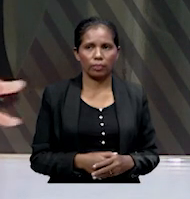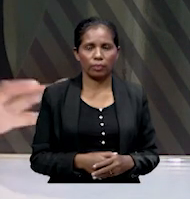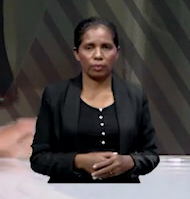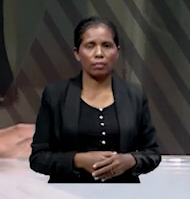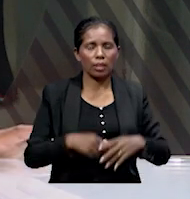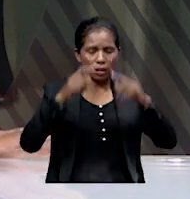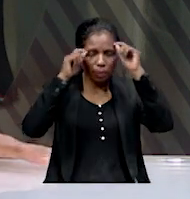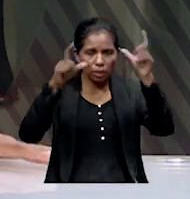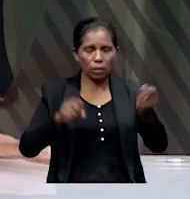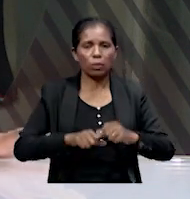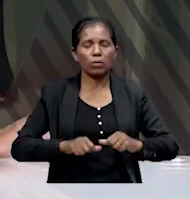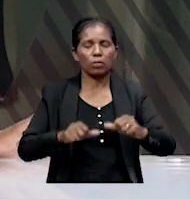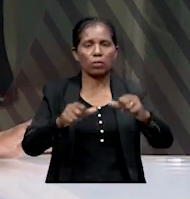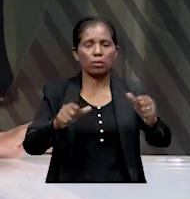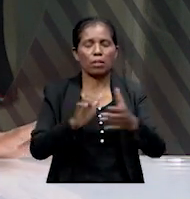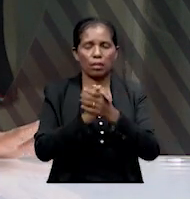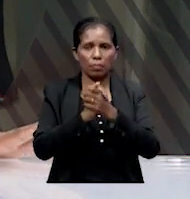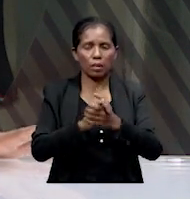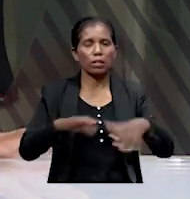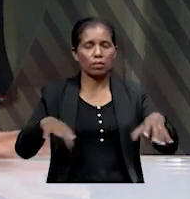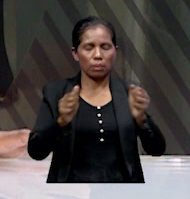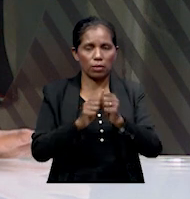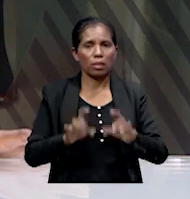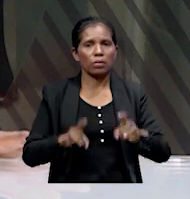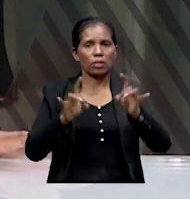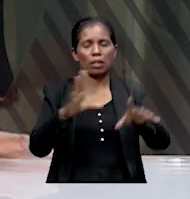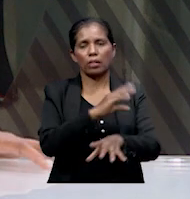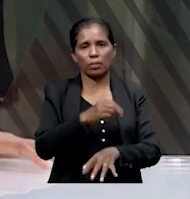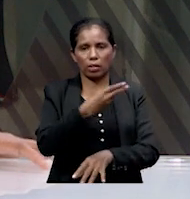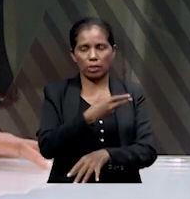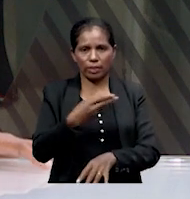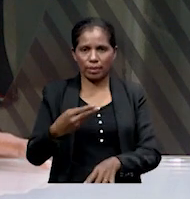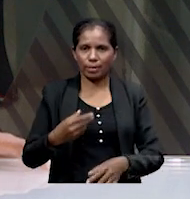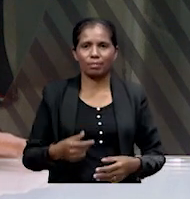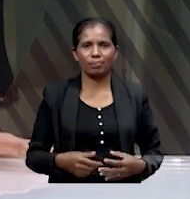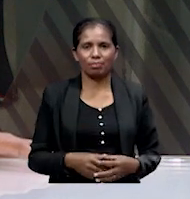Timor-Leste continua a meta em relação bilateral à Austrália, no Indonésia.